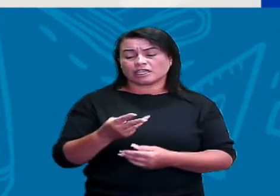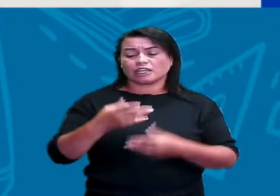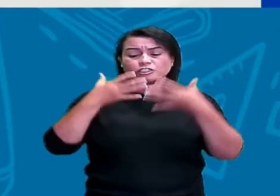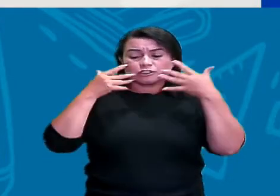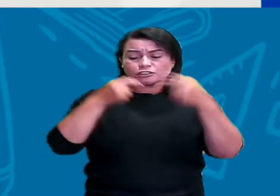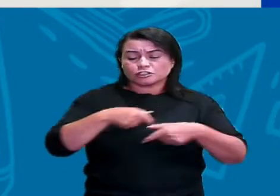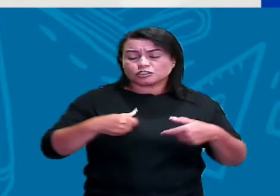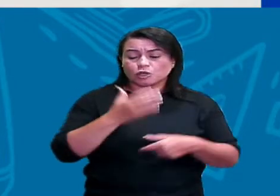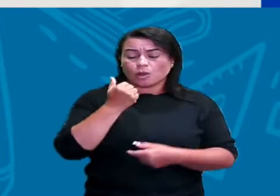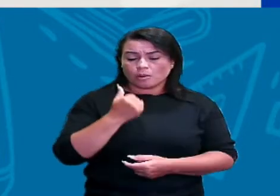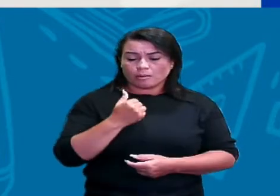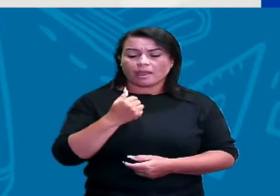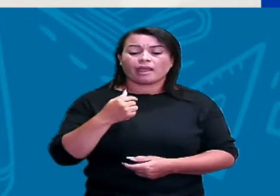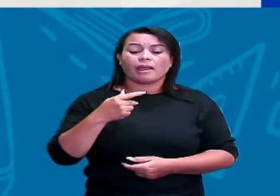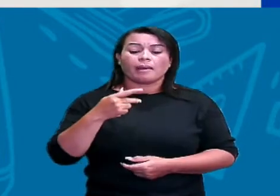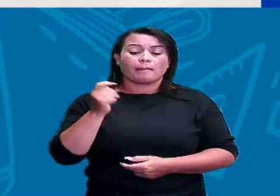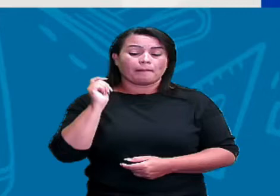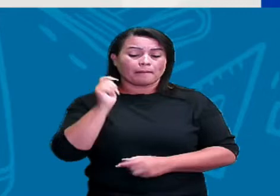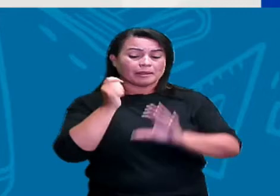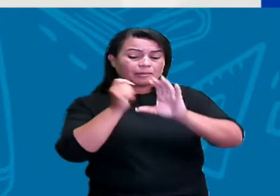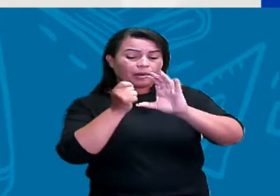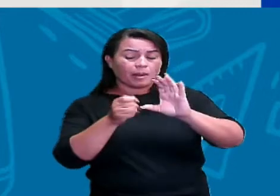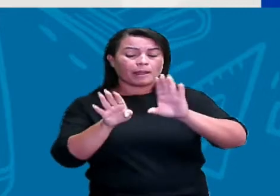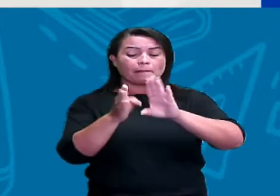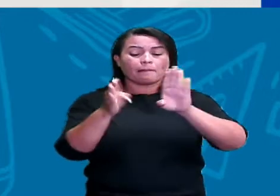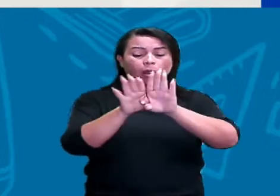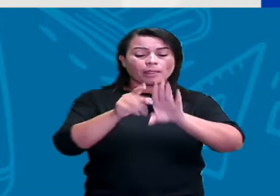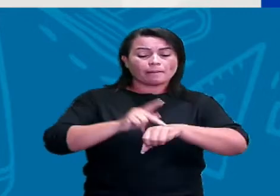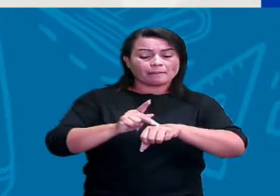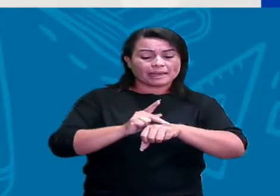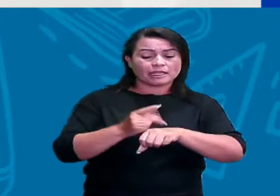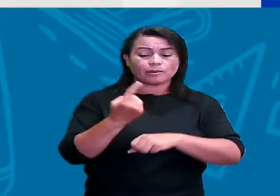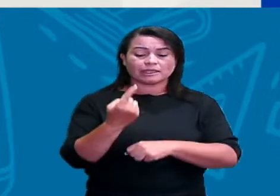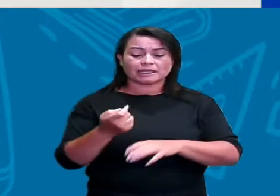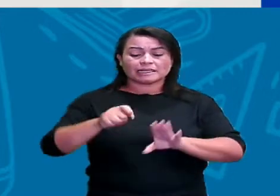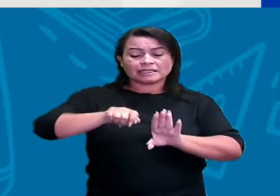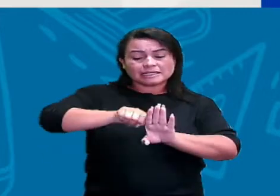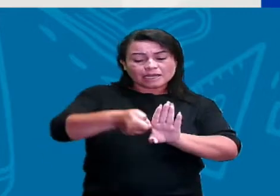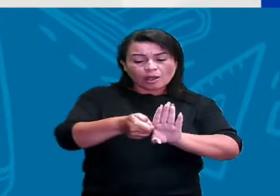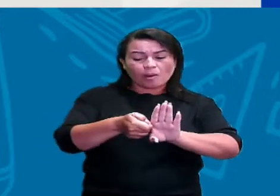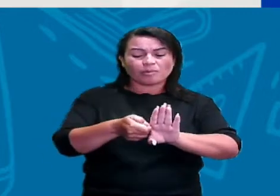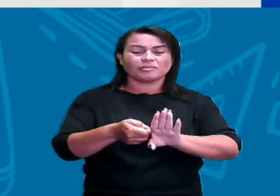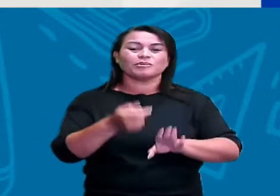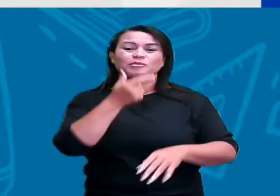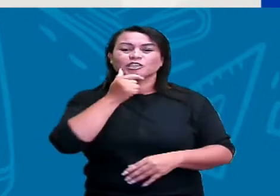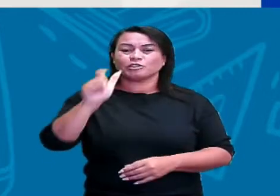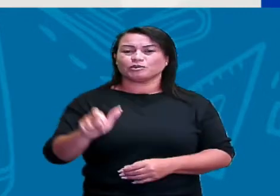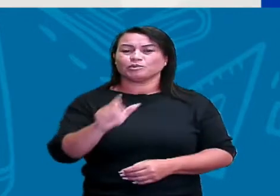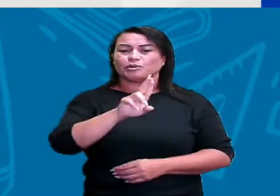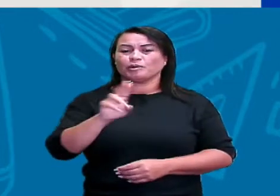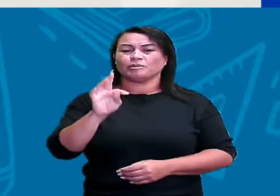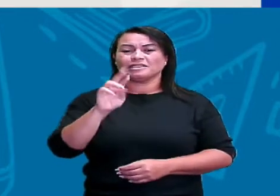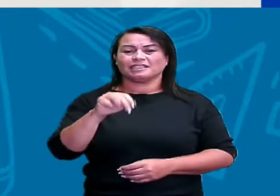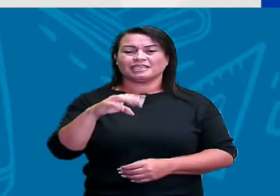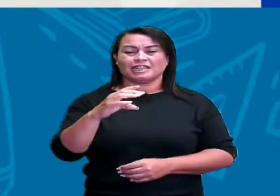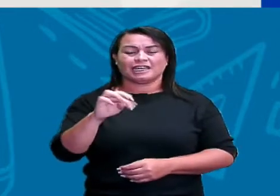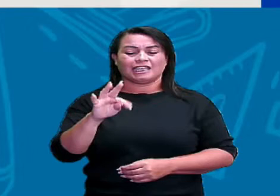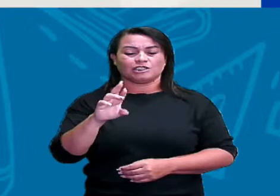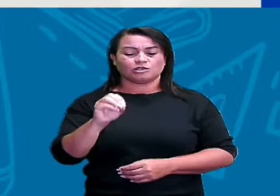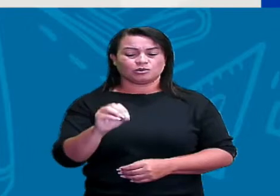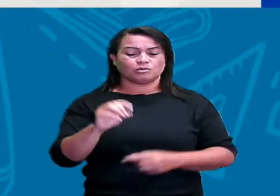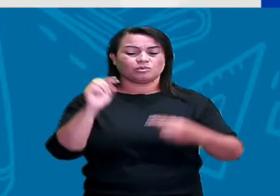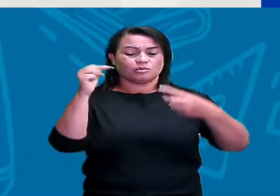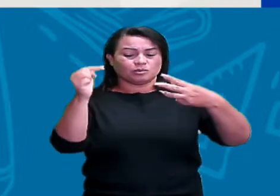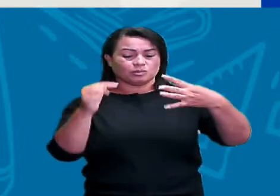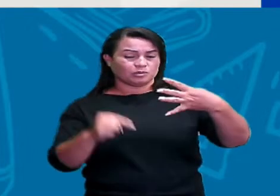preta. Uma trinca de trancas trancou o tranquedo. Certo? Então, aí, ó, 4 trava-línguas aí para vocês treinarem a